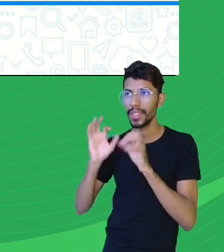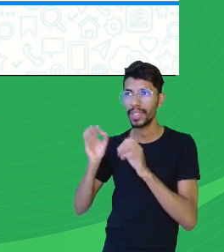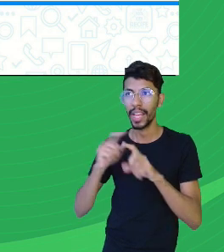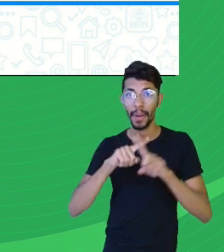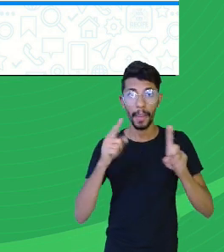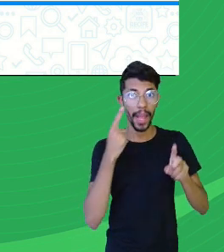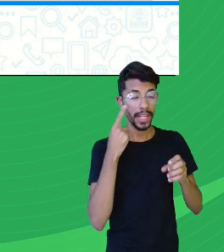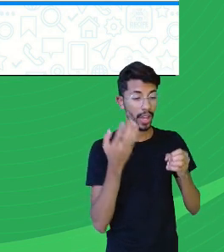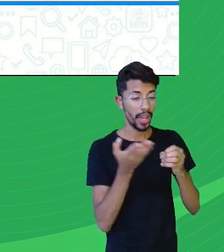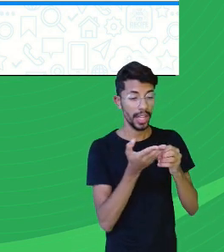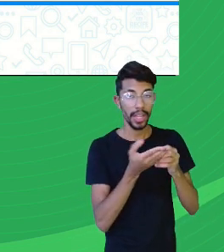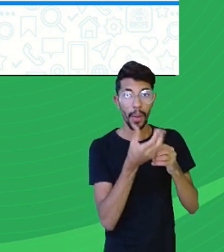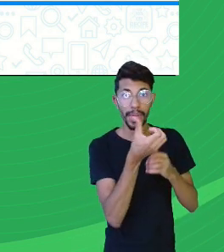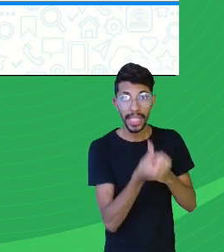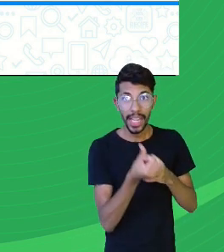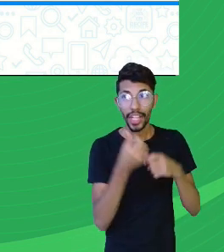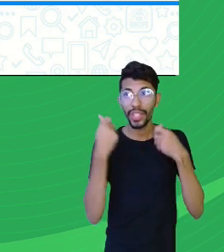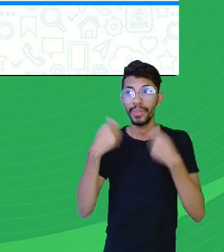tela.